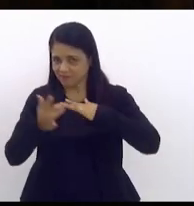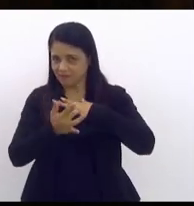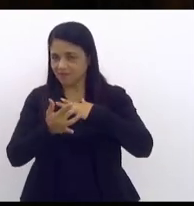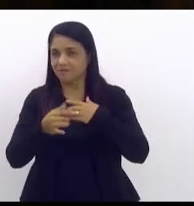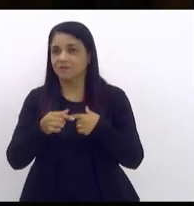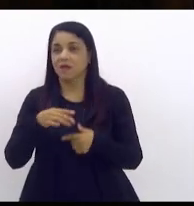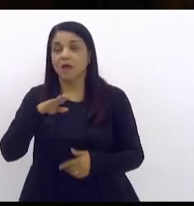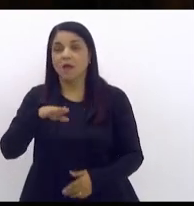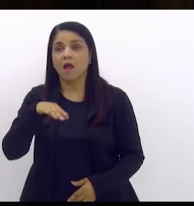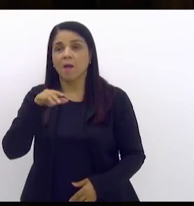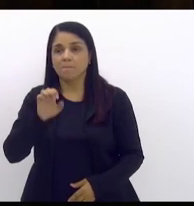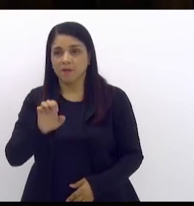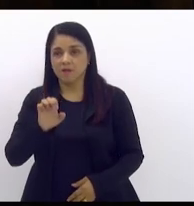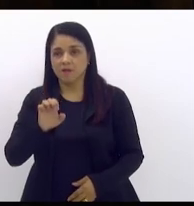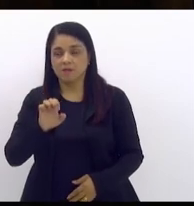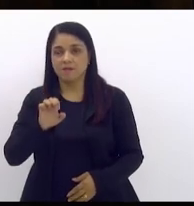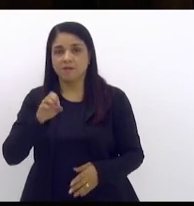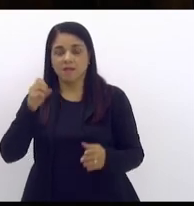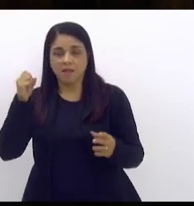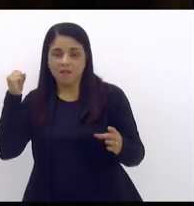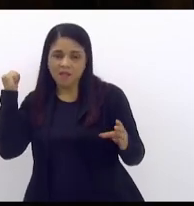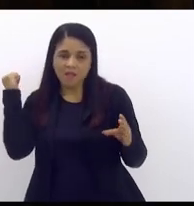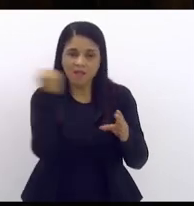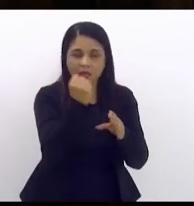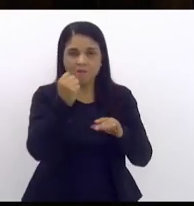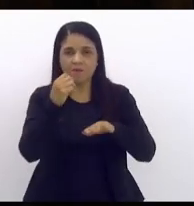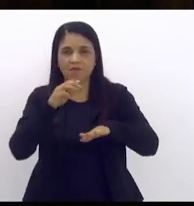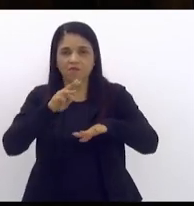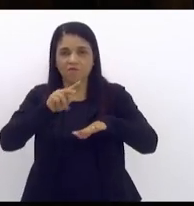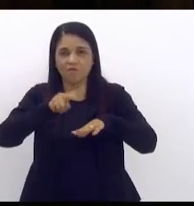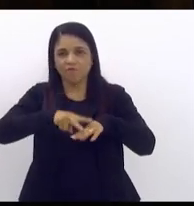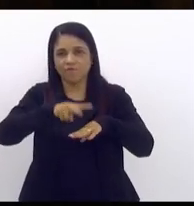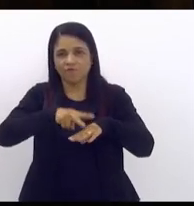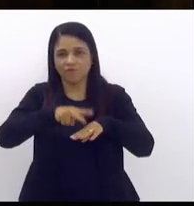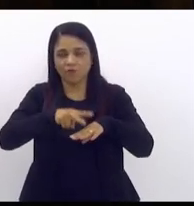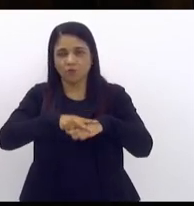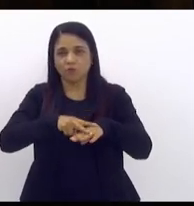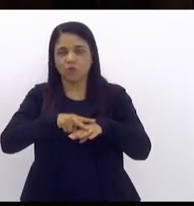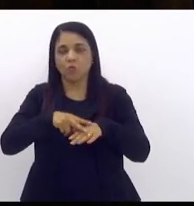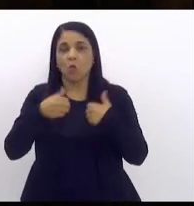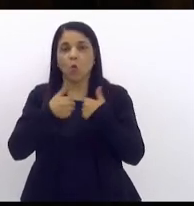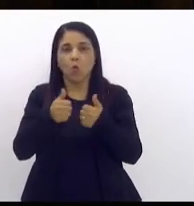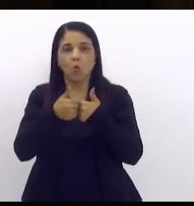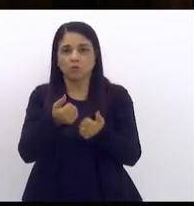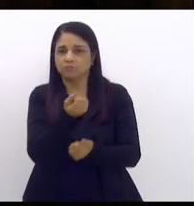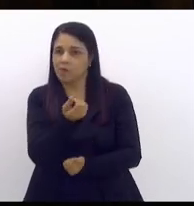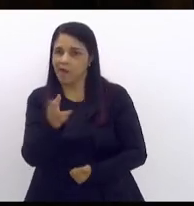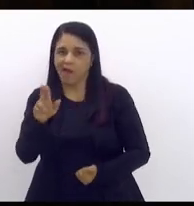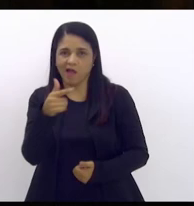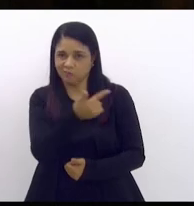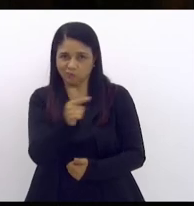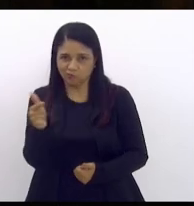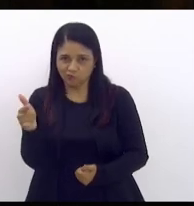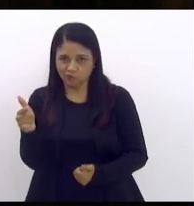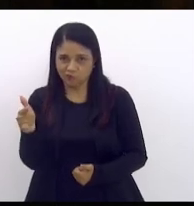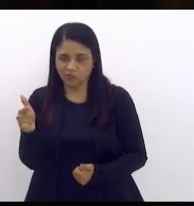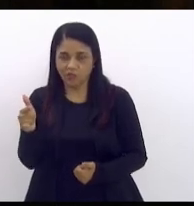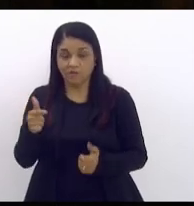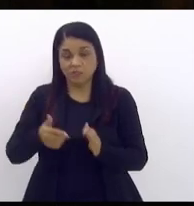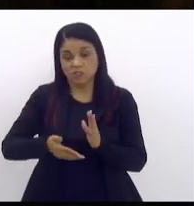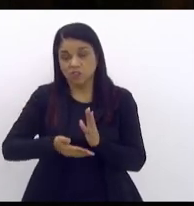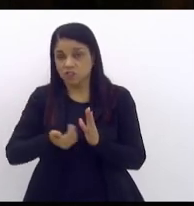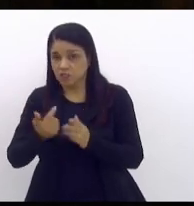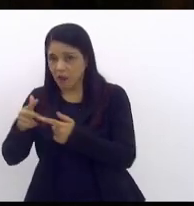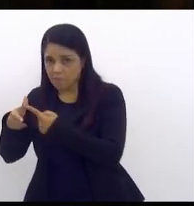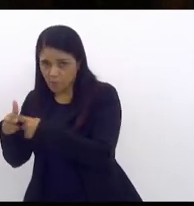Que a mãe quebra um vidro porque um ônibus que ficou sem ar-condicionado, ao invés deles tirarem de circulação,